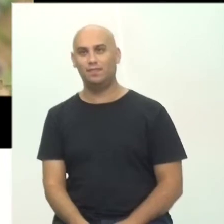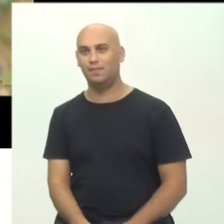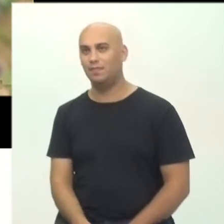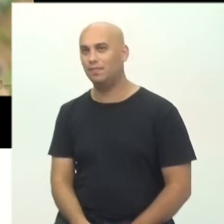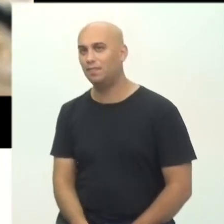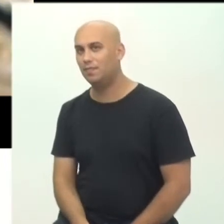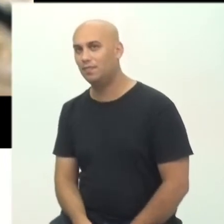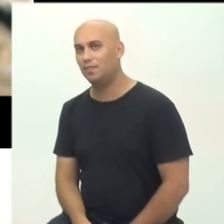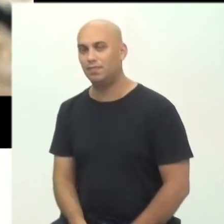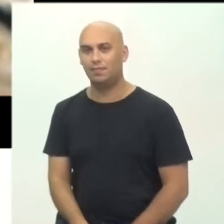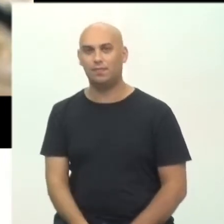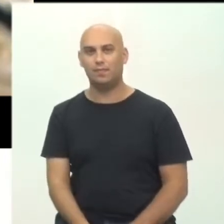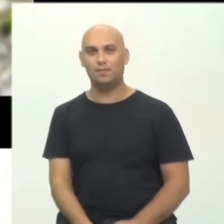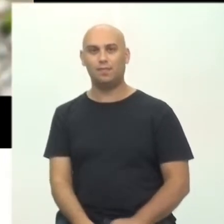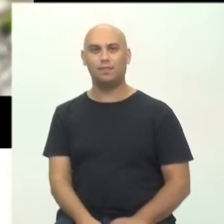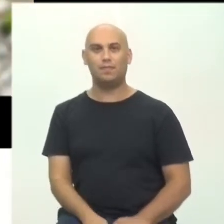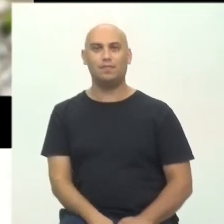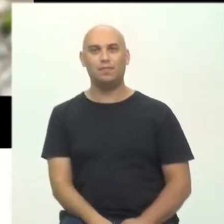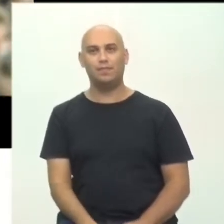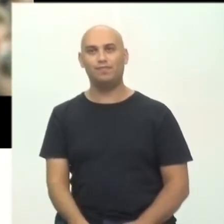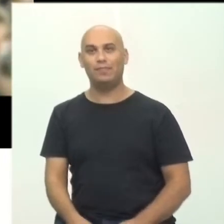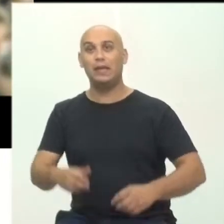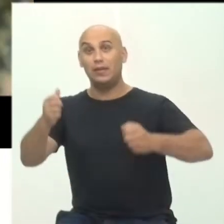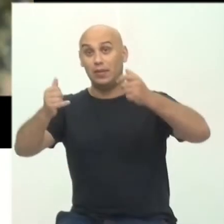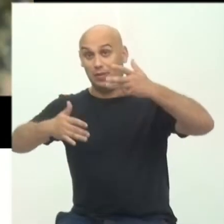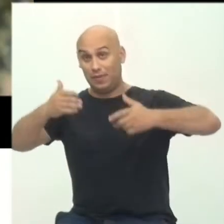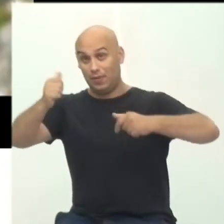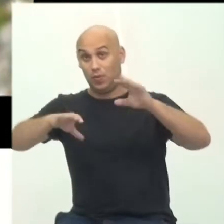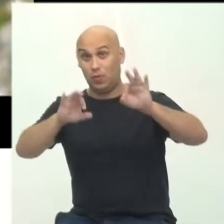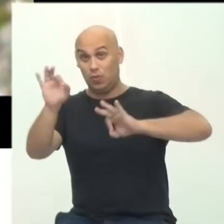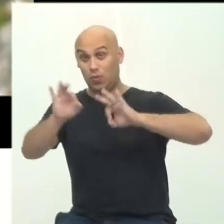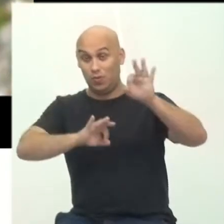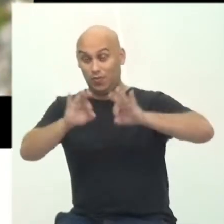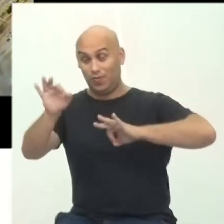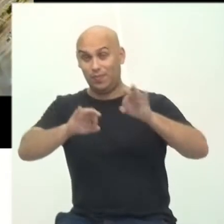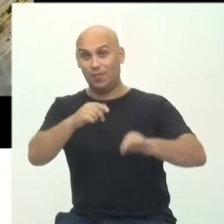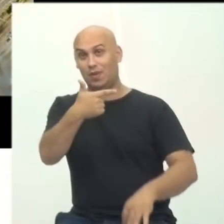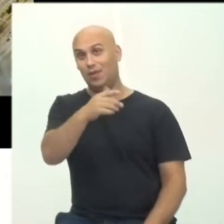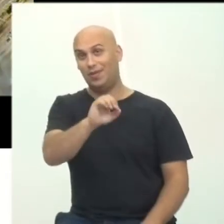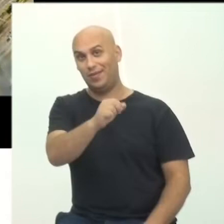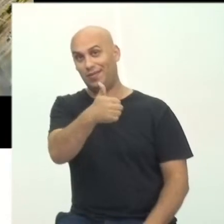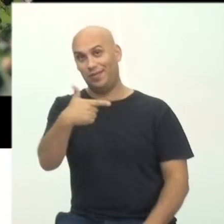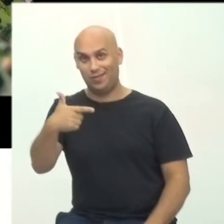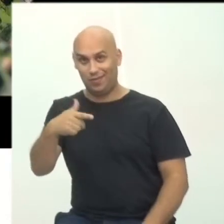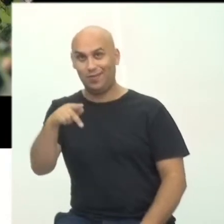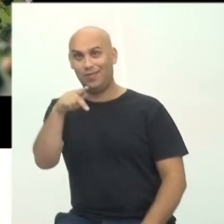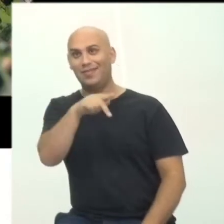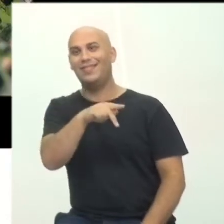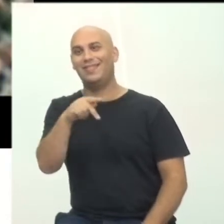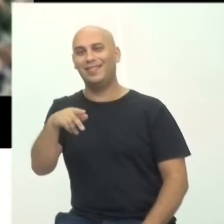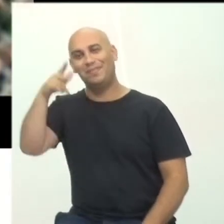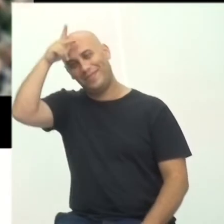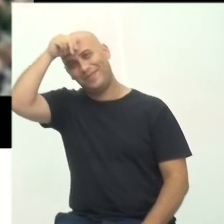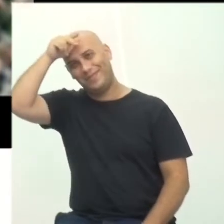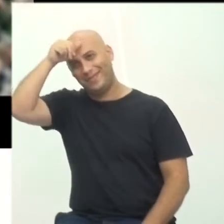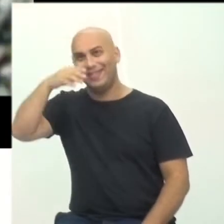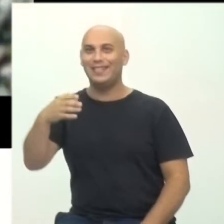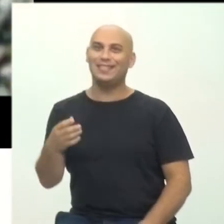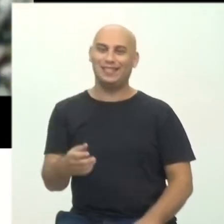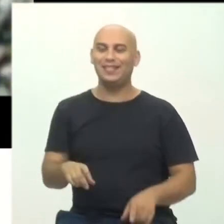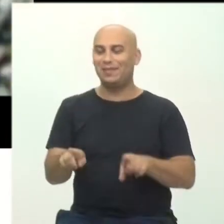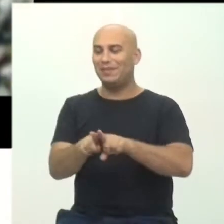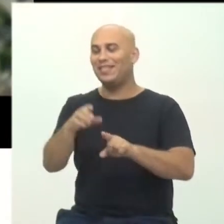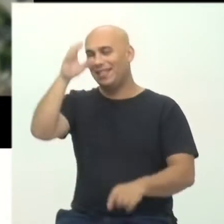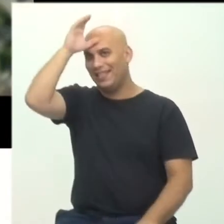Então, contando um pouquinho sobre o projeto, em 2012, a Prefeitura de Criciúma desenvolveu um projeto